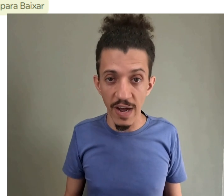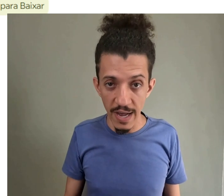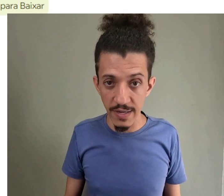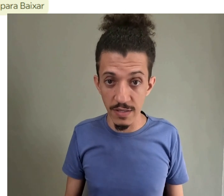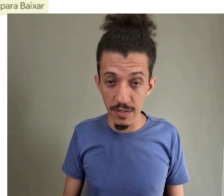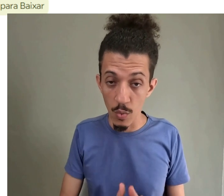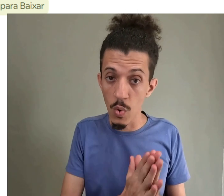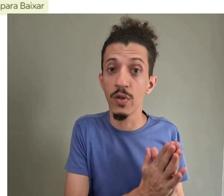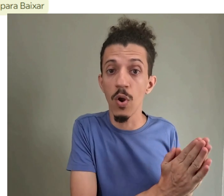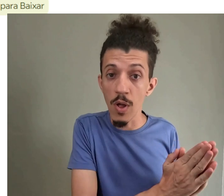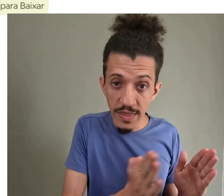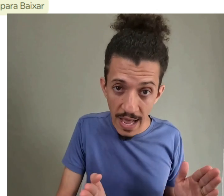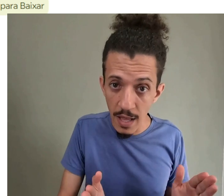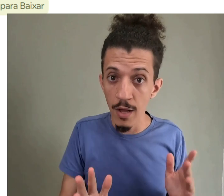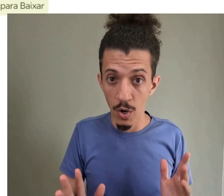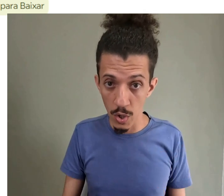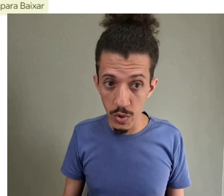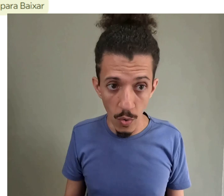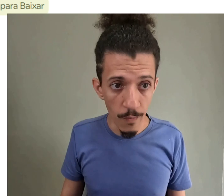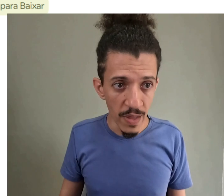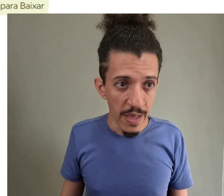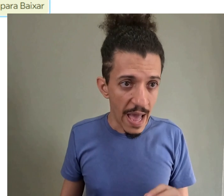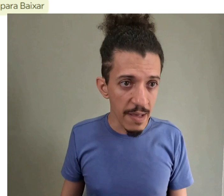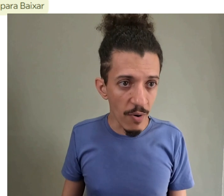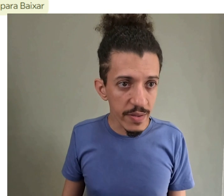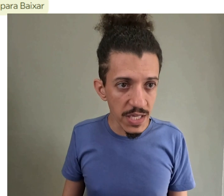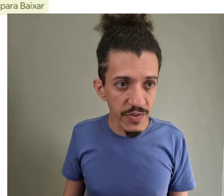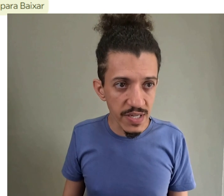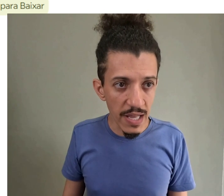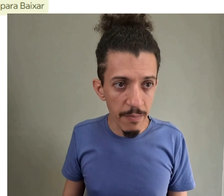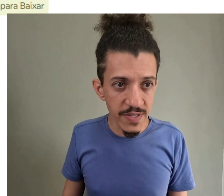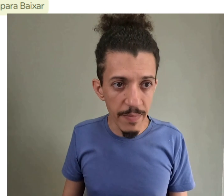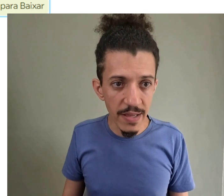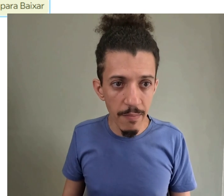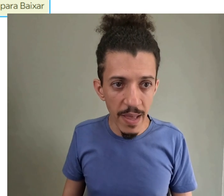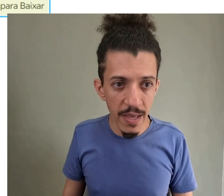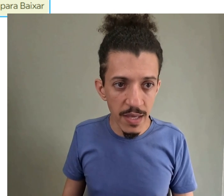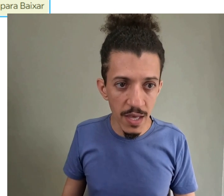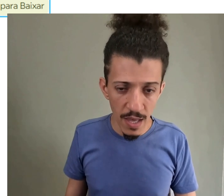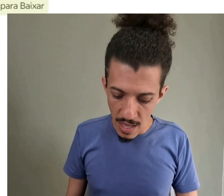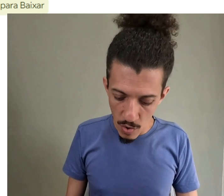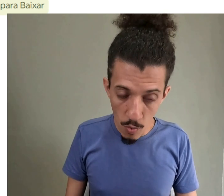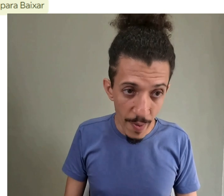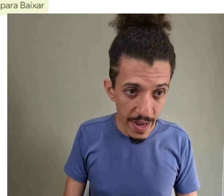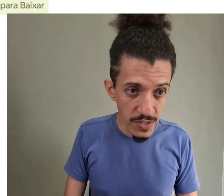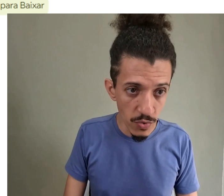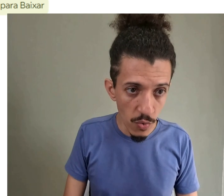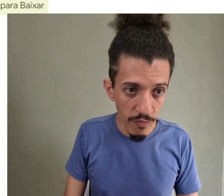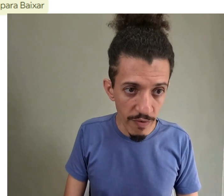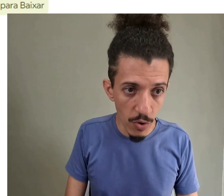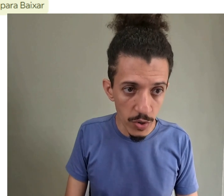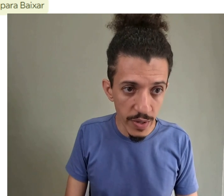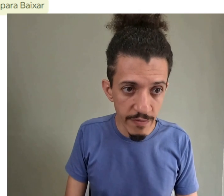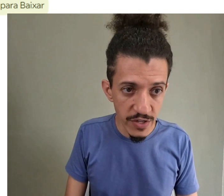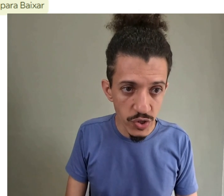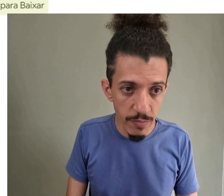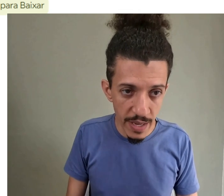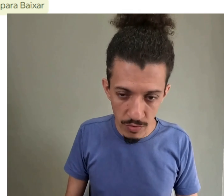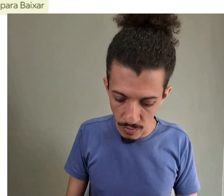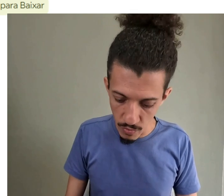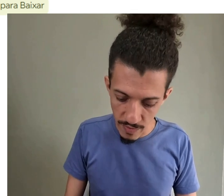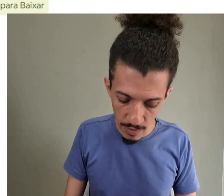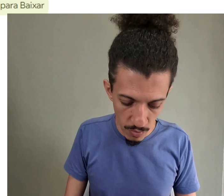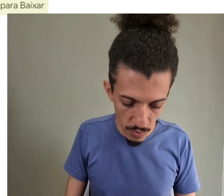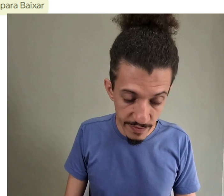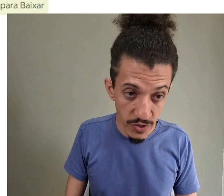de vagas. Então quando lotar, lotou. É importante você saber também que o preço, o valor do